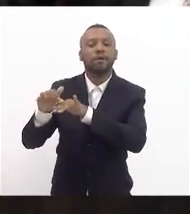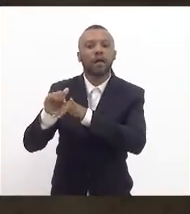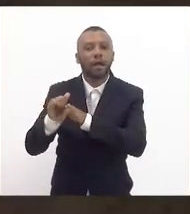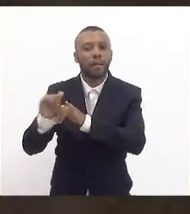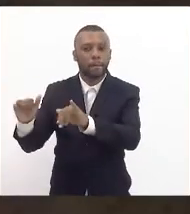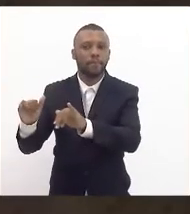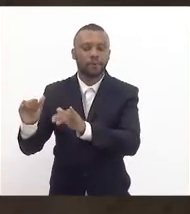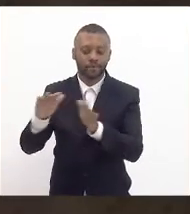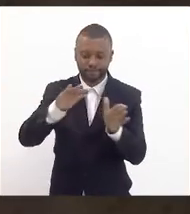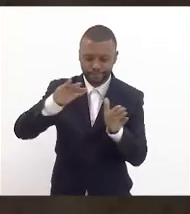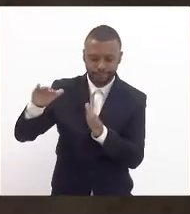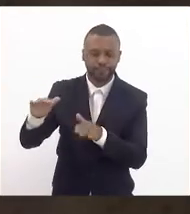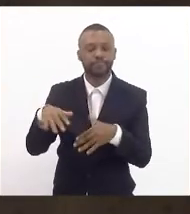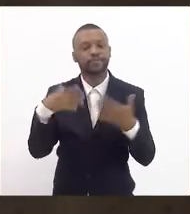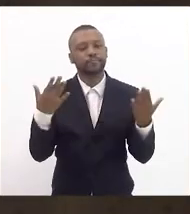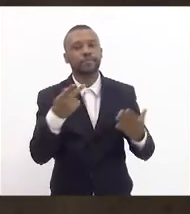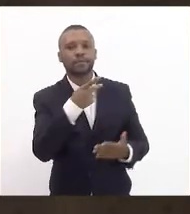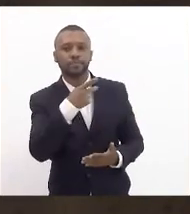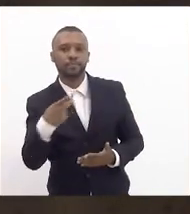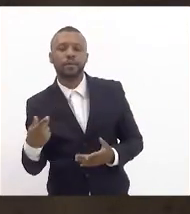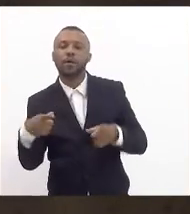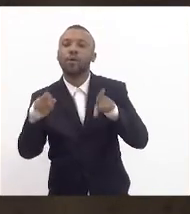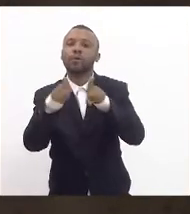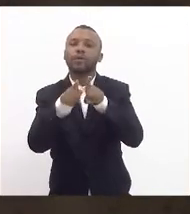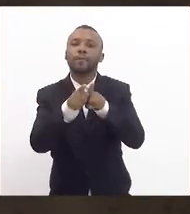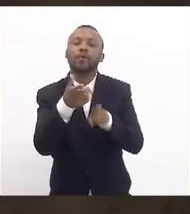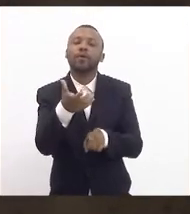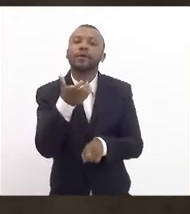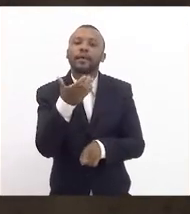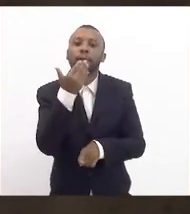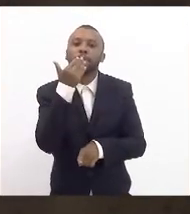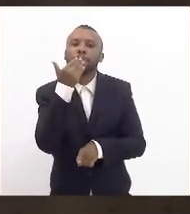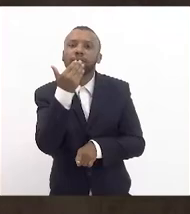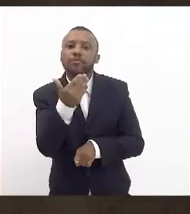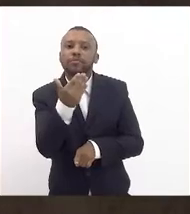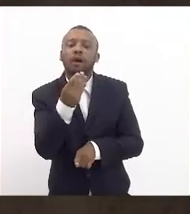Senhor presidente, eu também gostaria de pedir